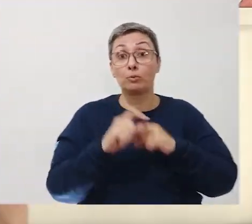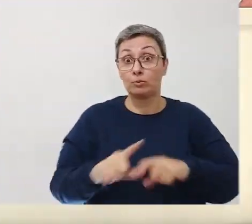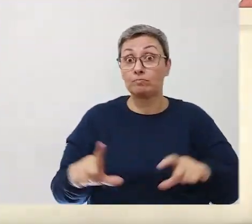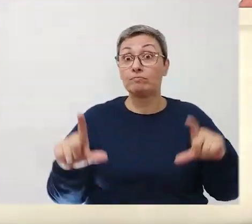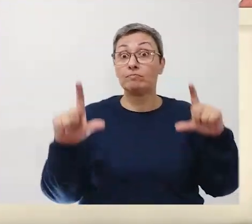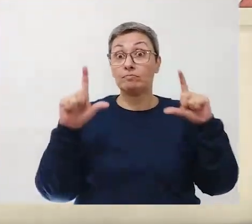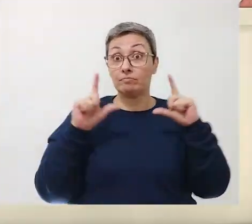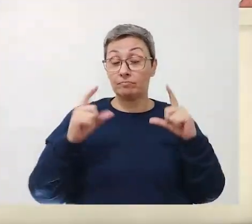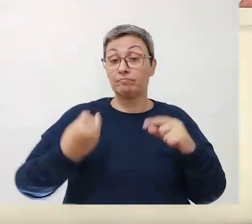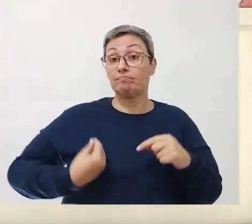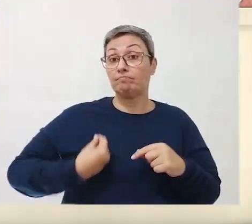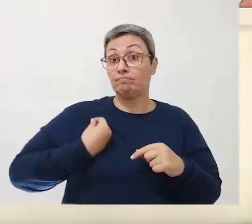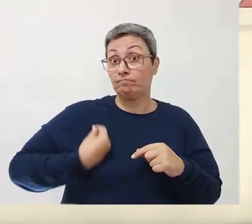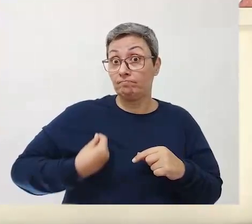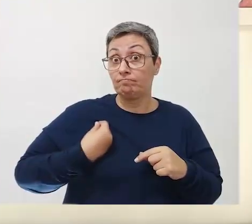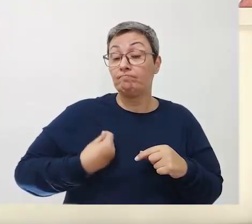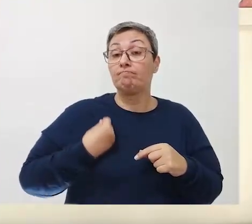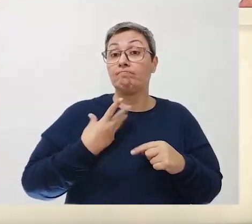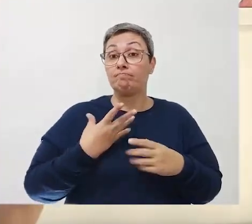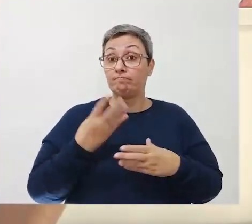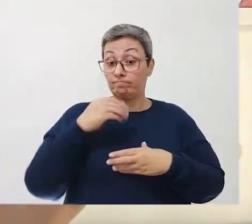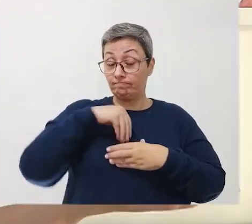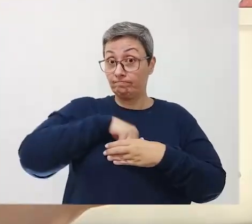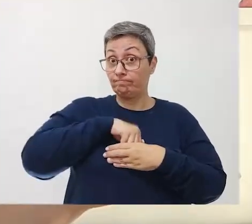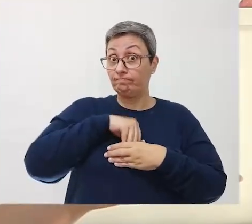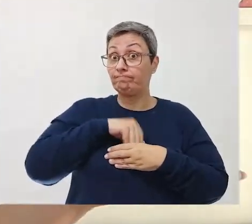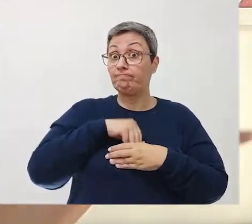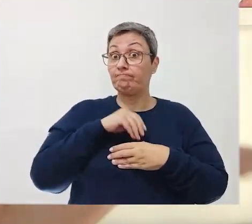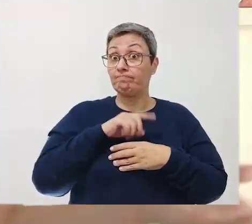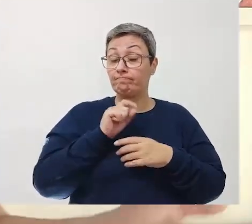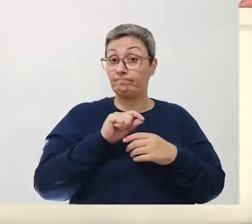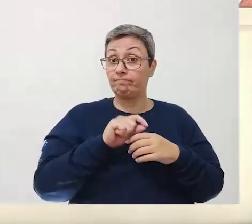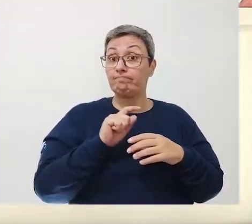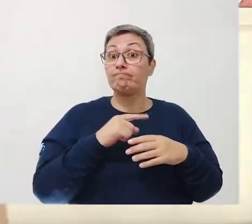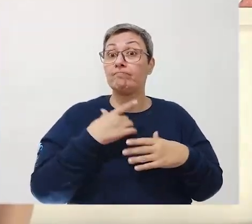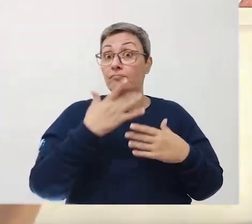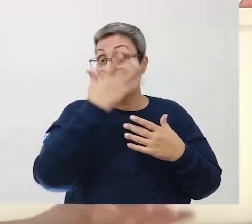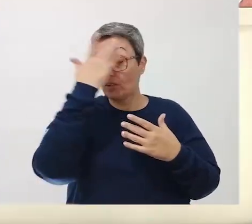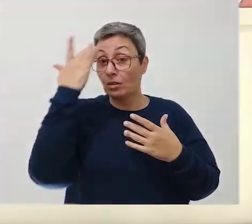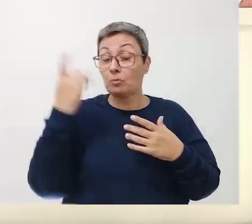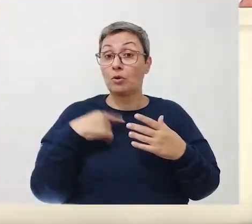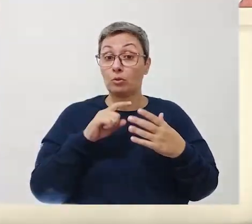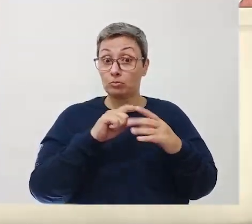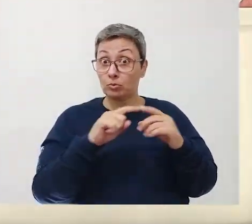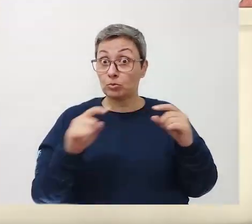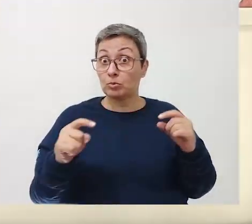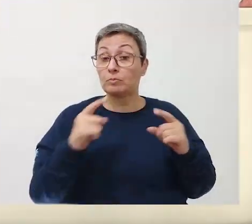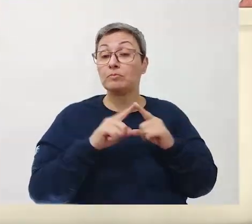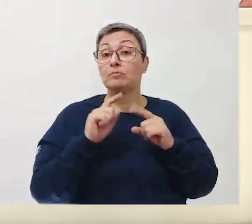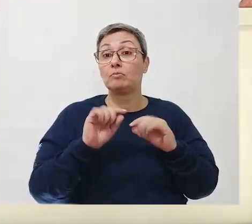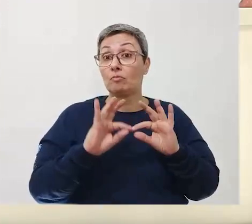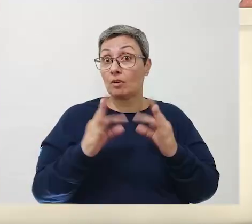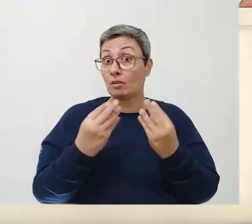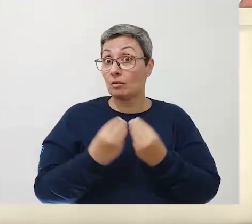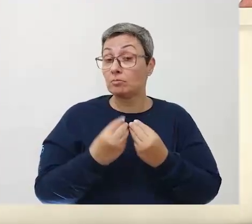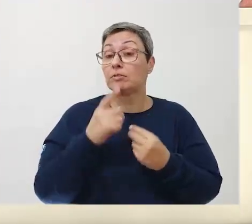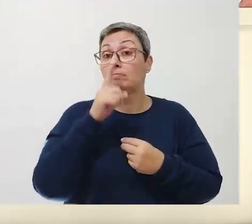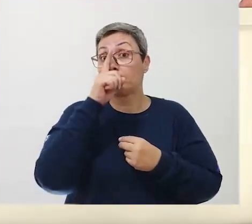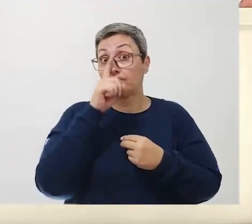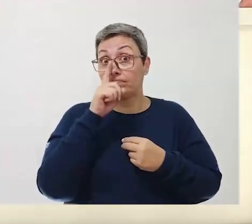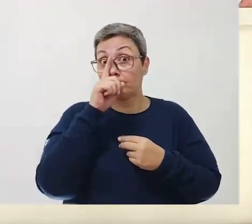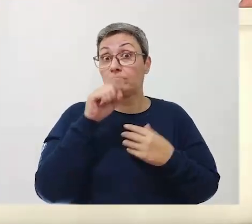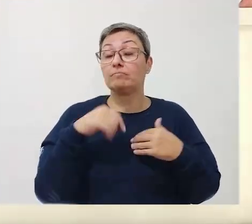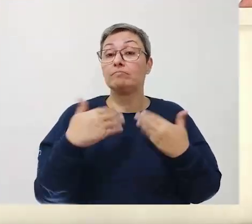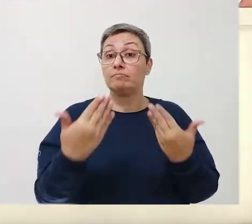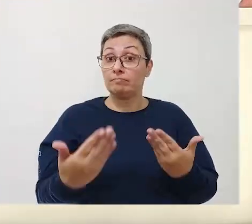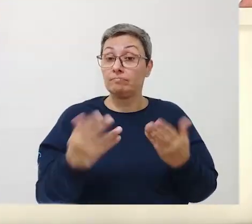sua intimidade, seus dados pessoais e a vida de familiares, colocando em risco, né? Então sempre pense